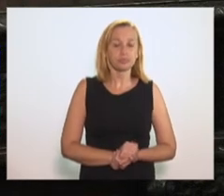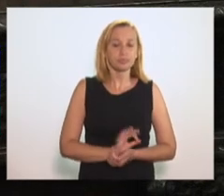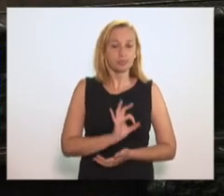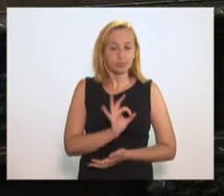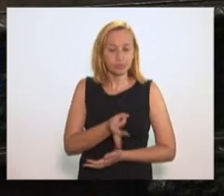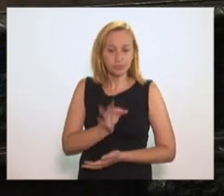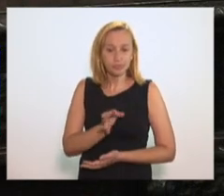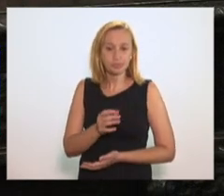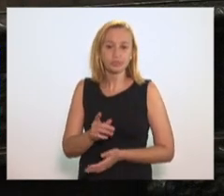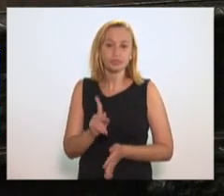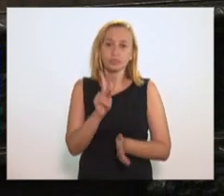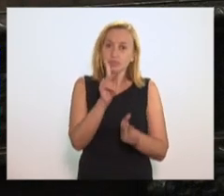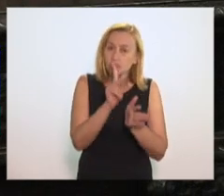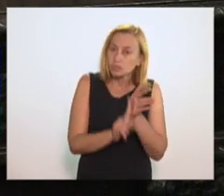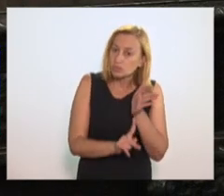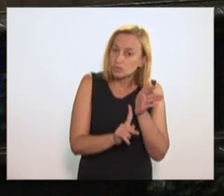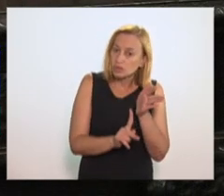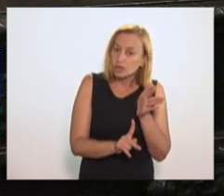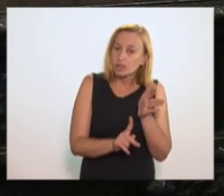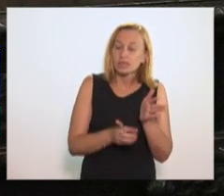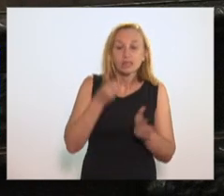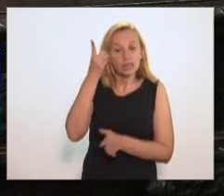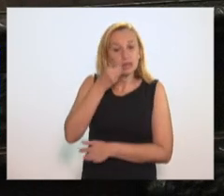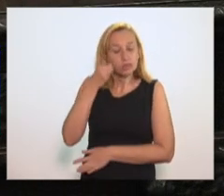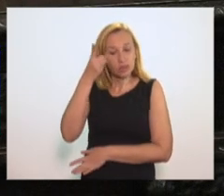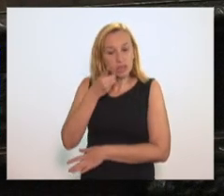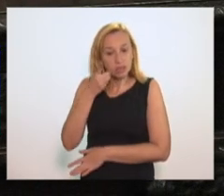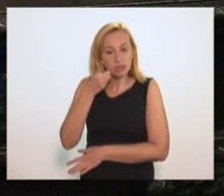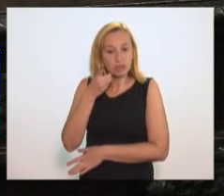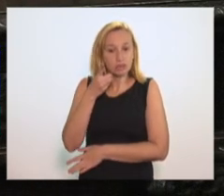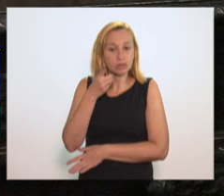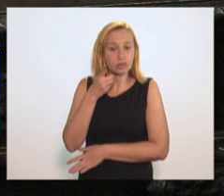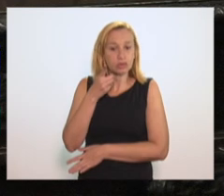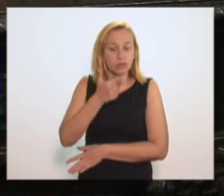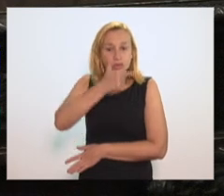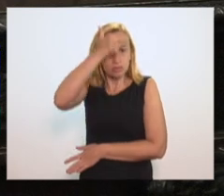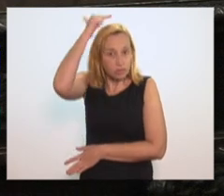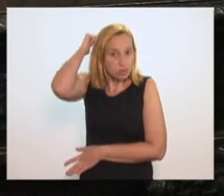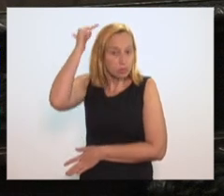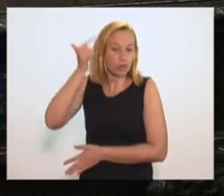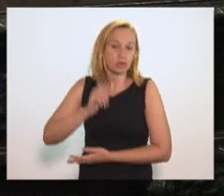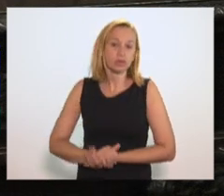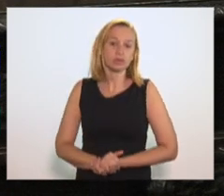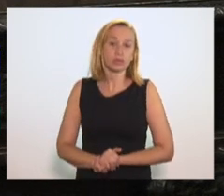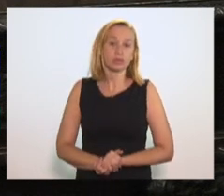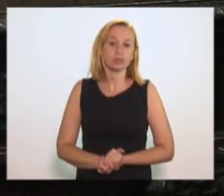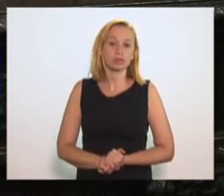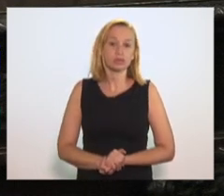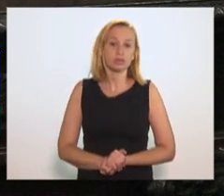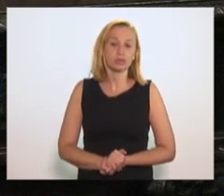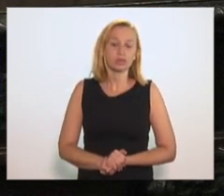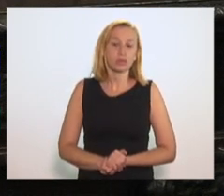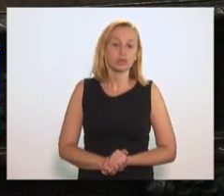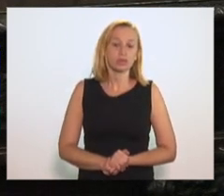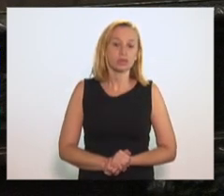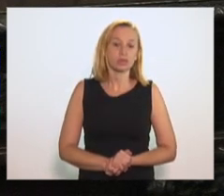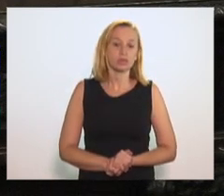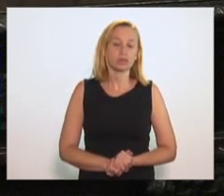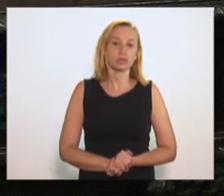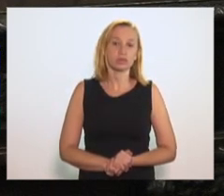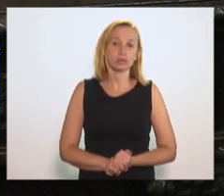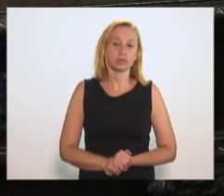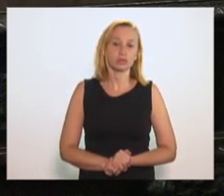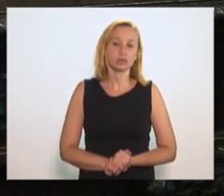que é um projeto deputado Luiz Paulo que sintetiza várias áreas né